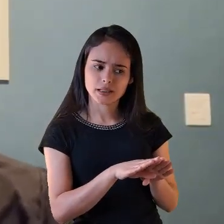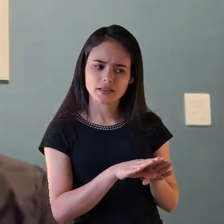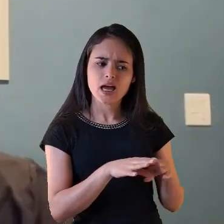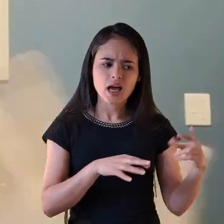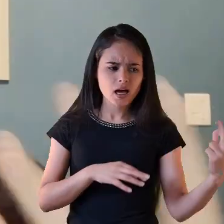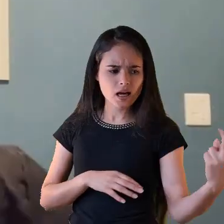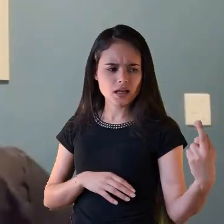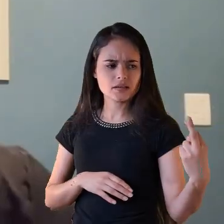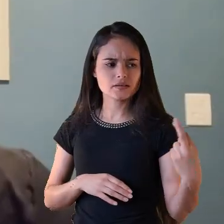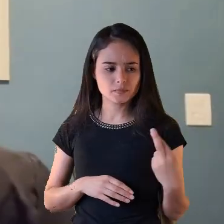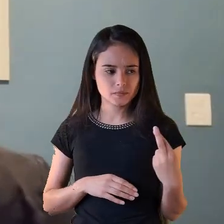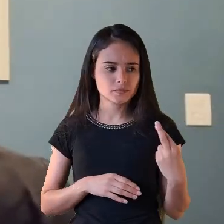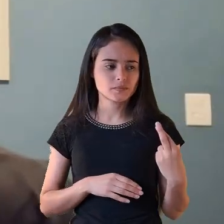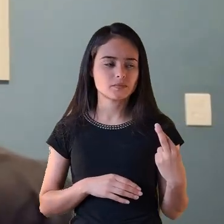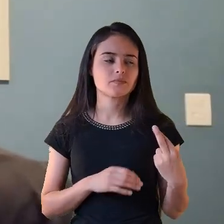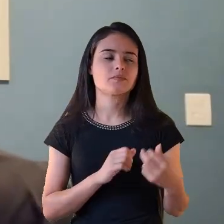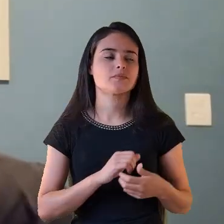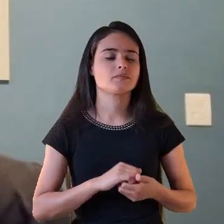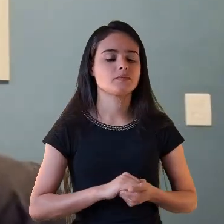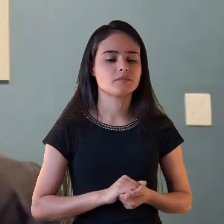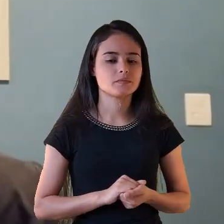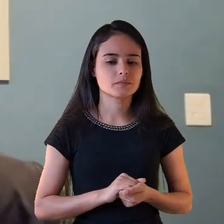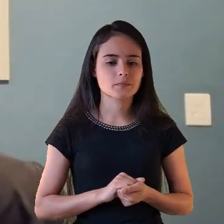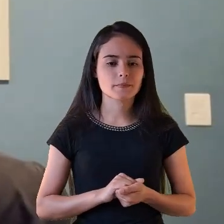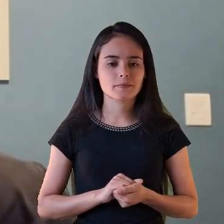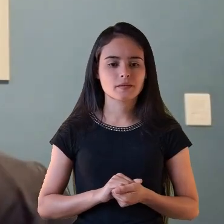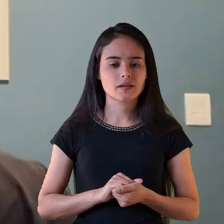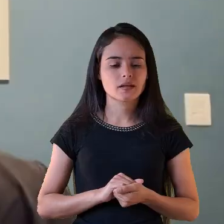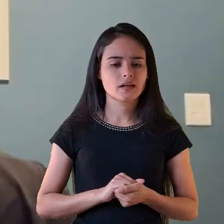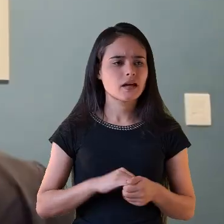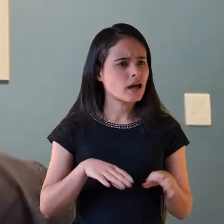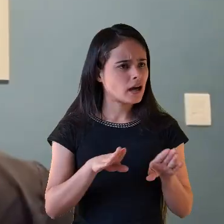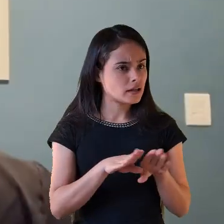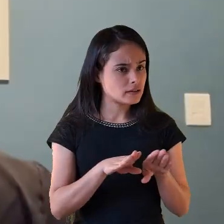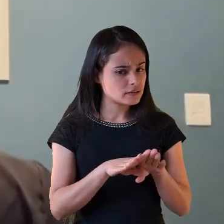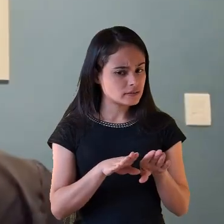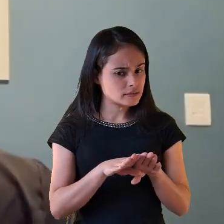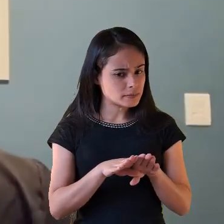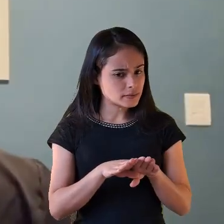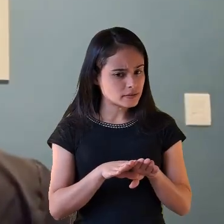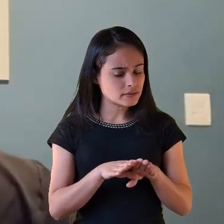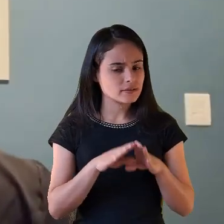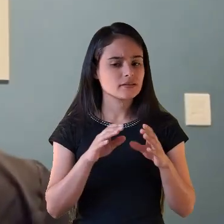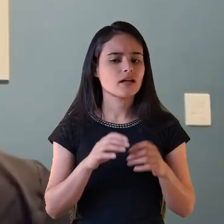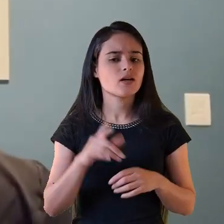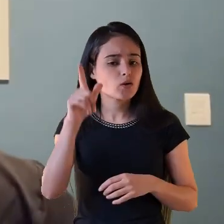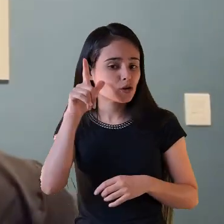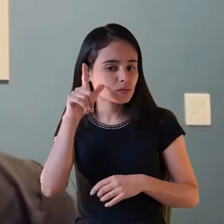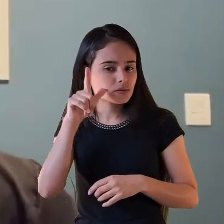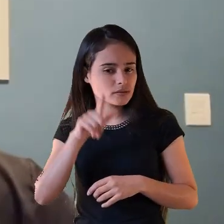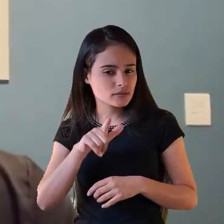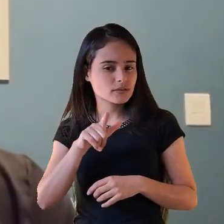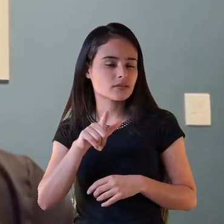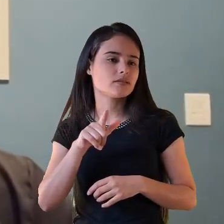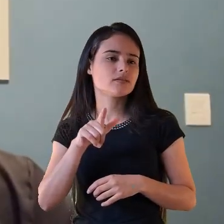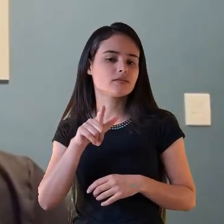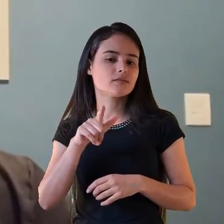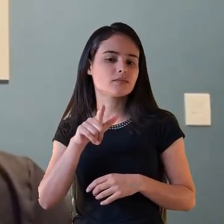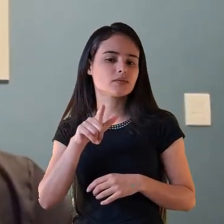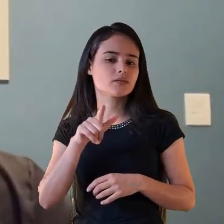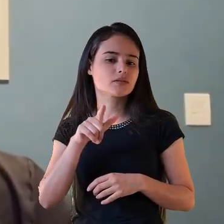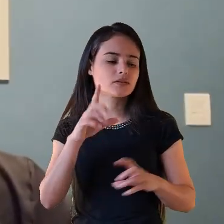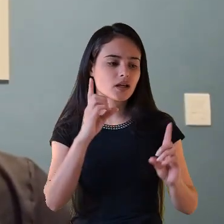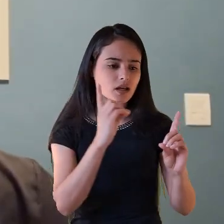é autora de muitos livros incríveis, um deles, O Racismo Brasileiro pela Todavia. Mas então a gente tinha